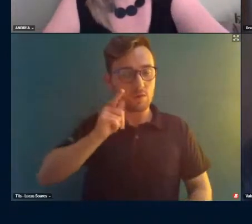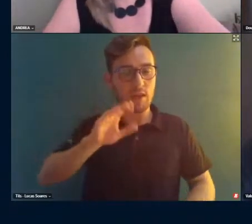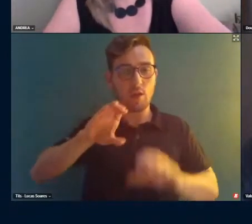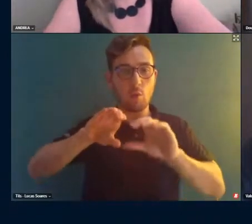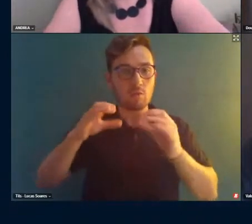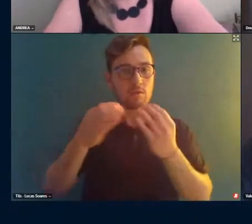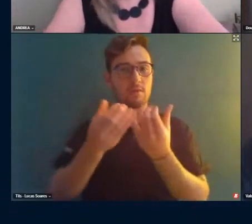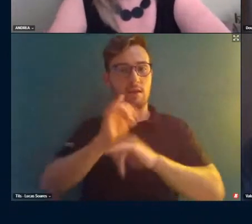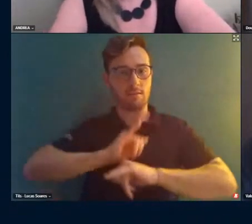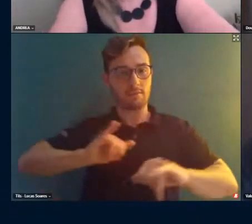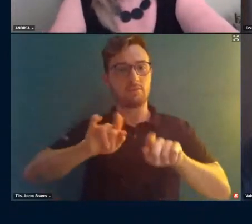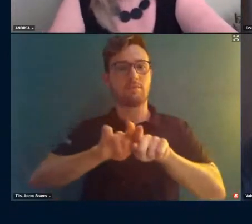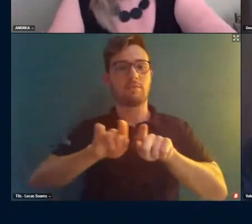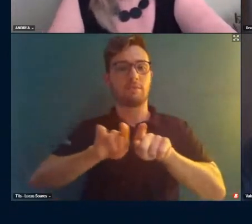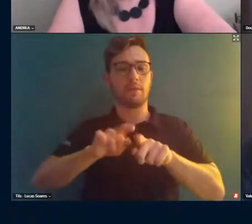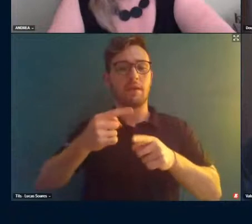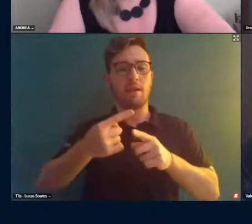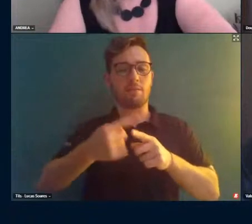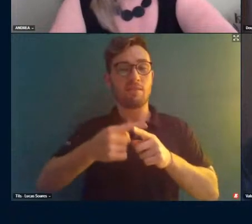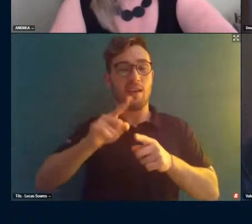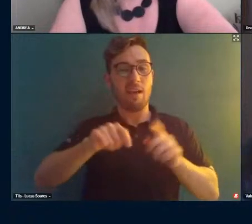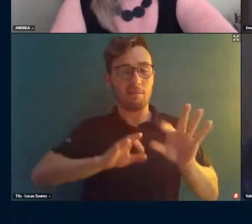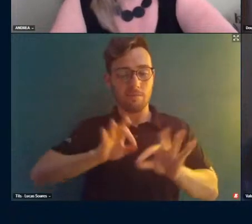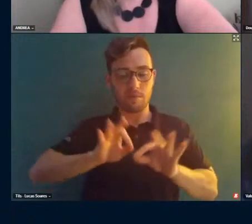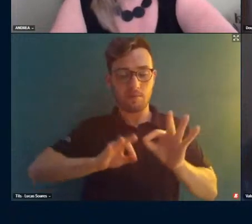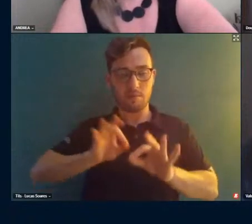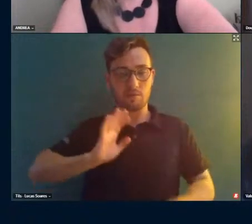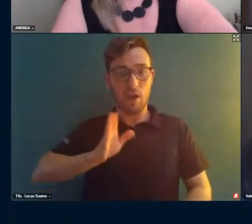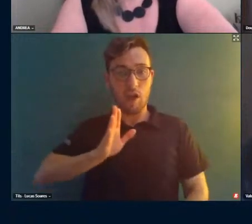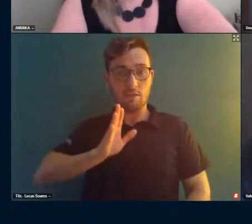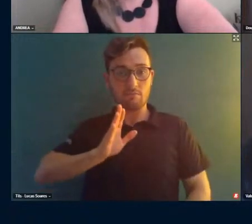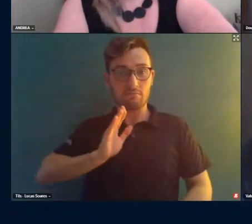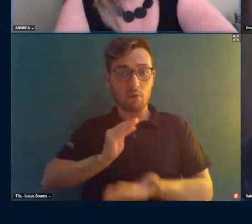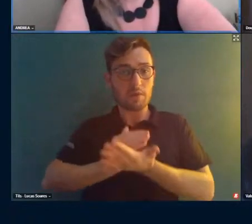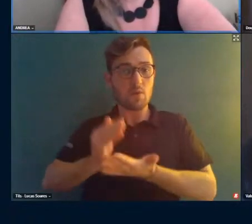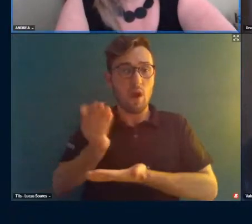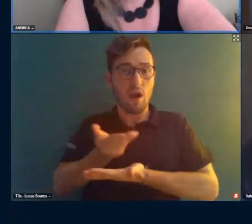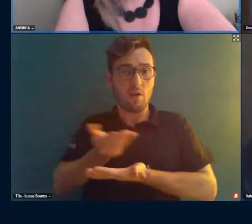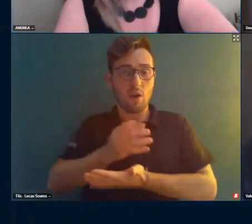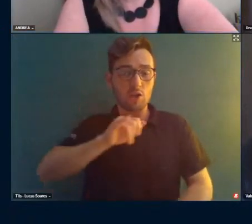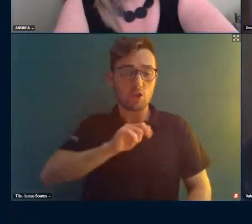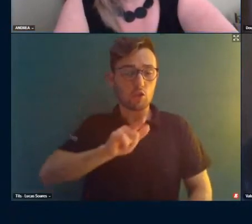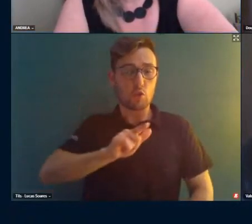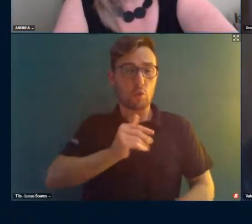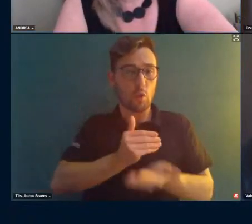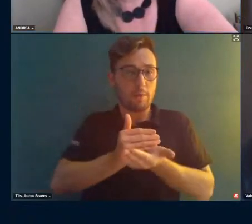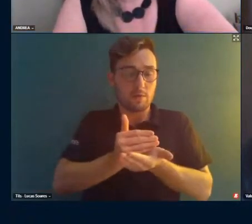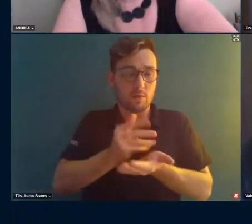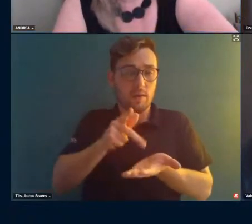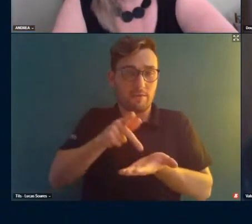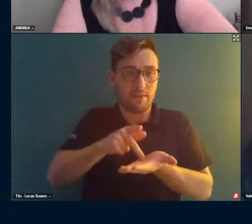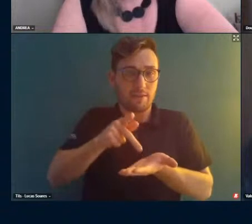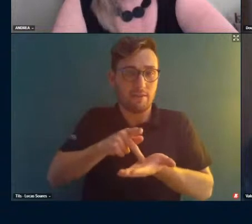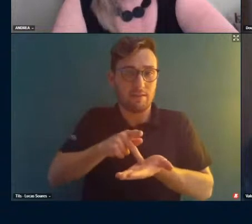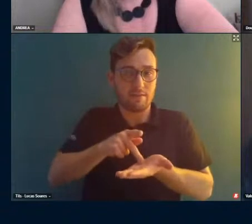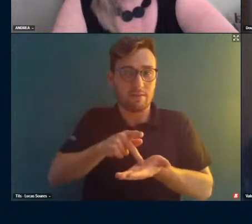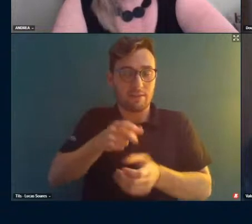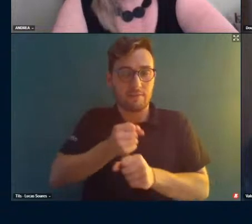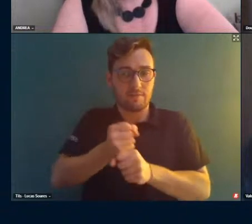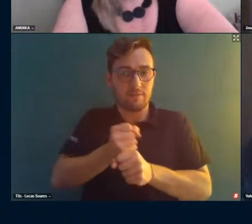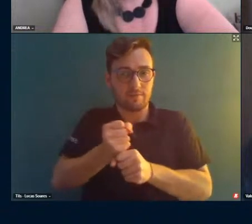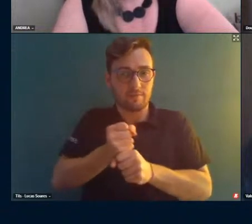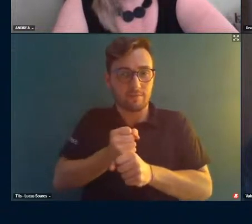comunidade, porque é um projeto que recém começou, né? A gente foi no mês de julho desse ano, e poder estar falando